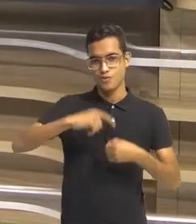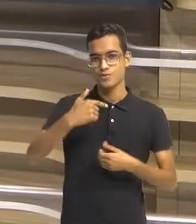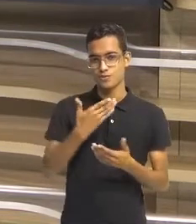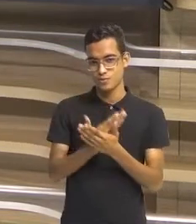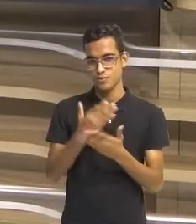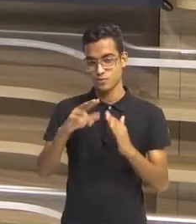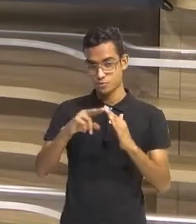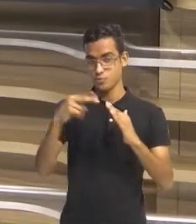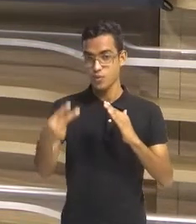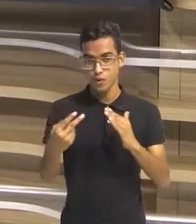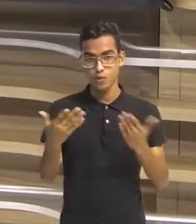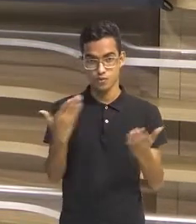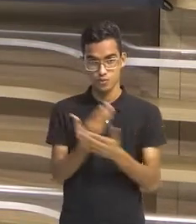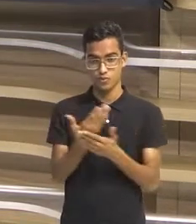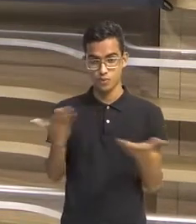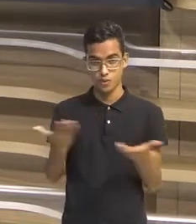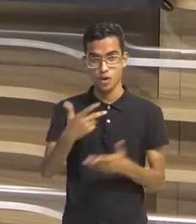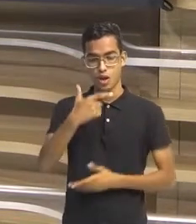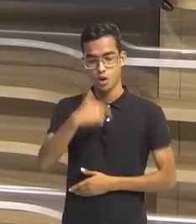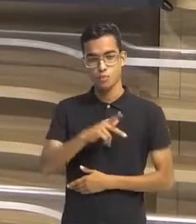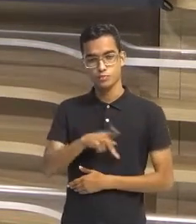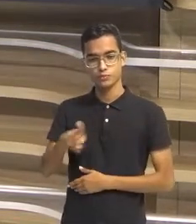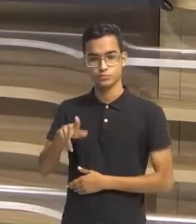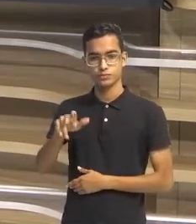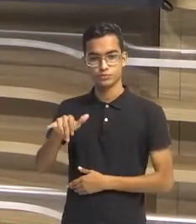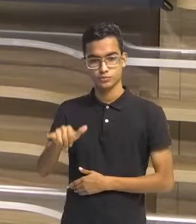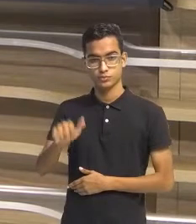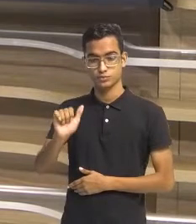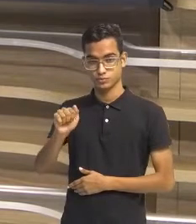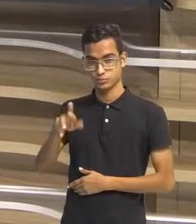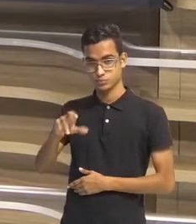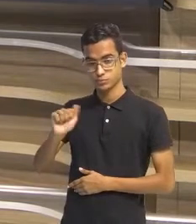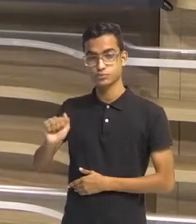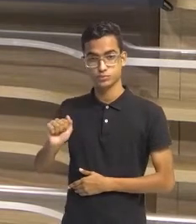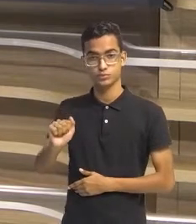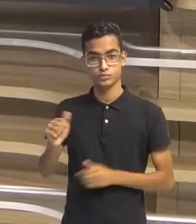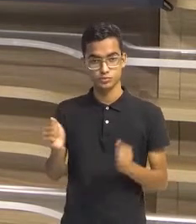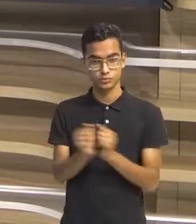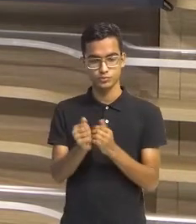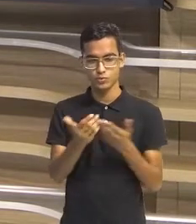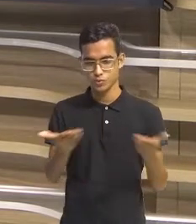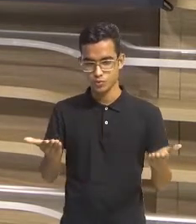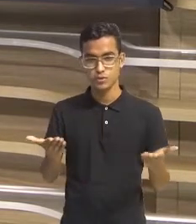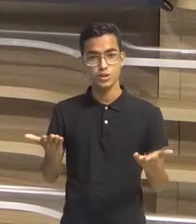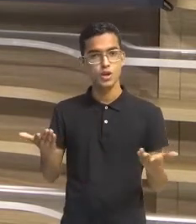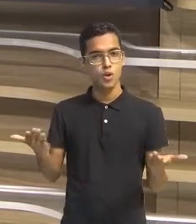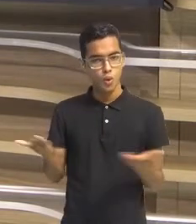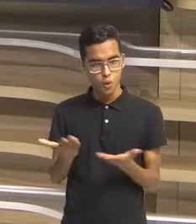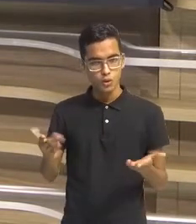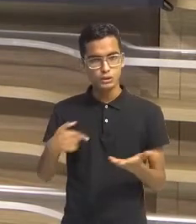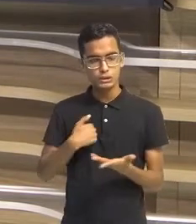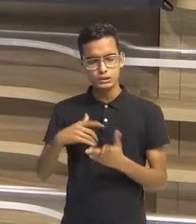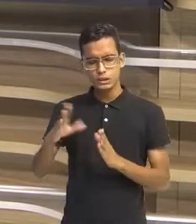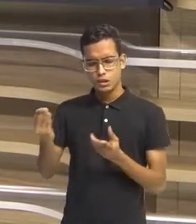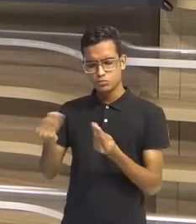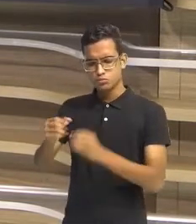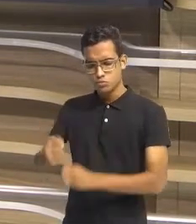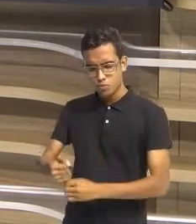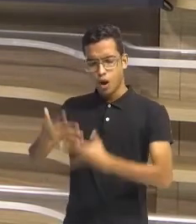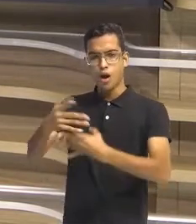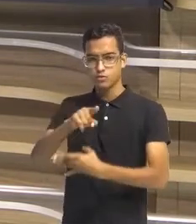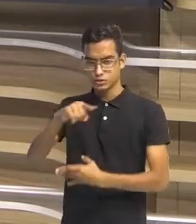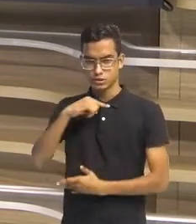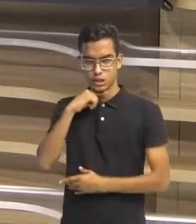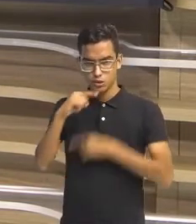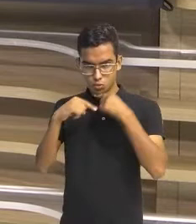nessa aula de hoje. Eu sou a professora Yara, né, e vou estar aqui com vocês nesse momento. E lá no chat, caso você tenha dúvida, né,